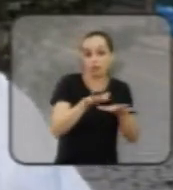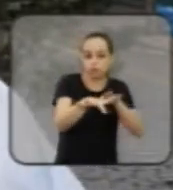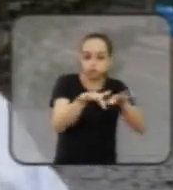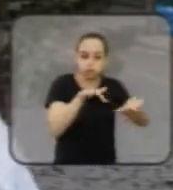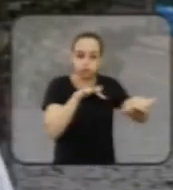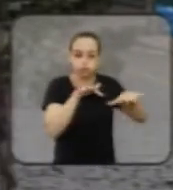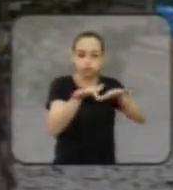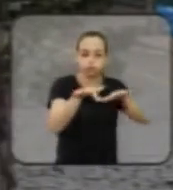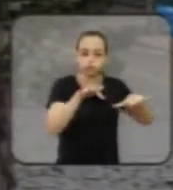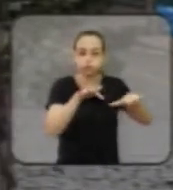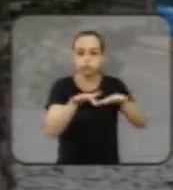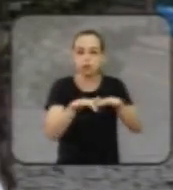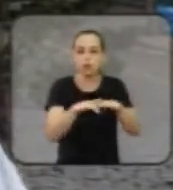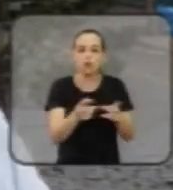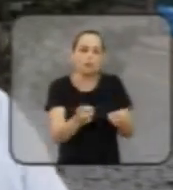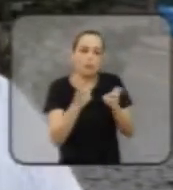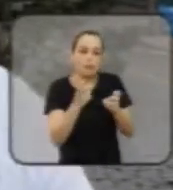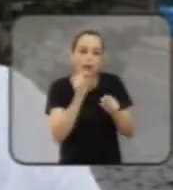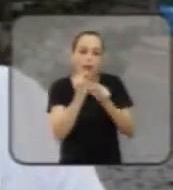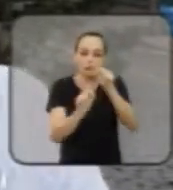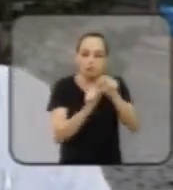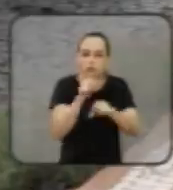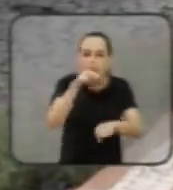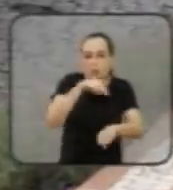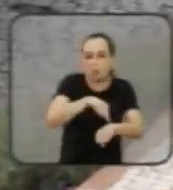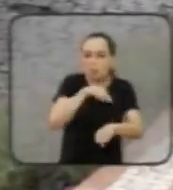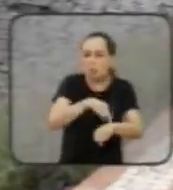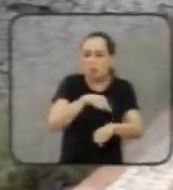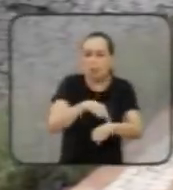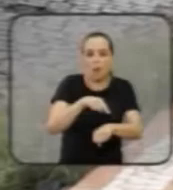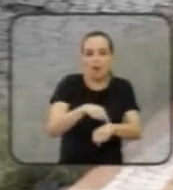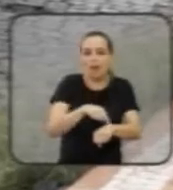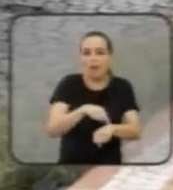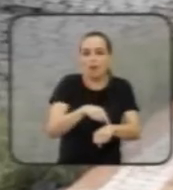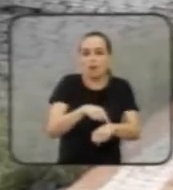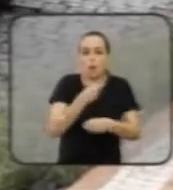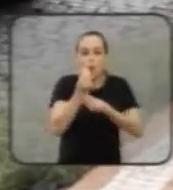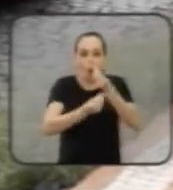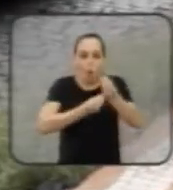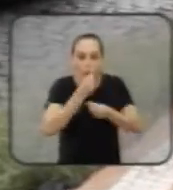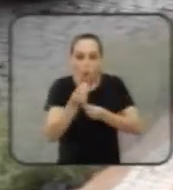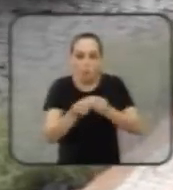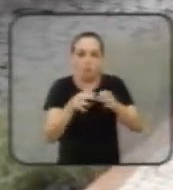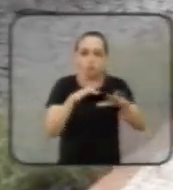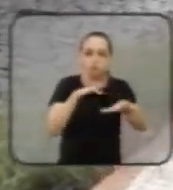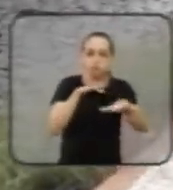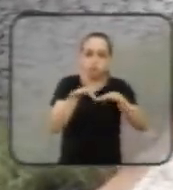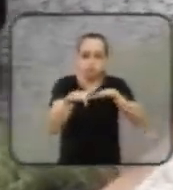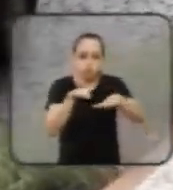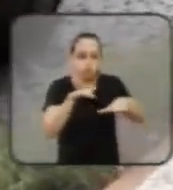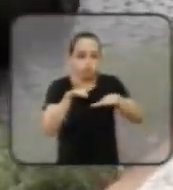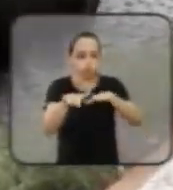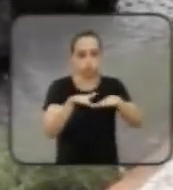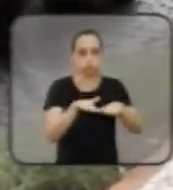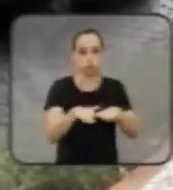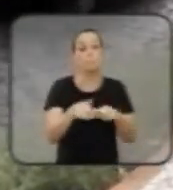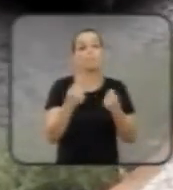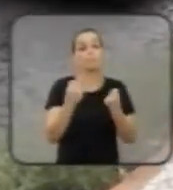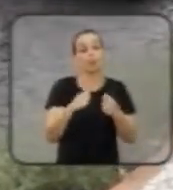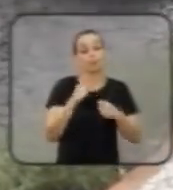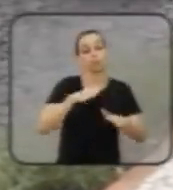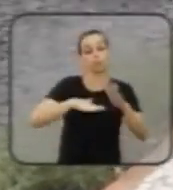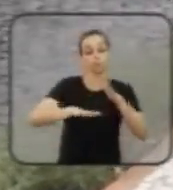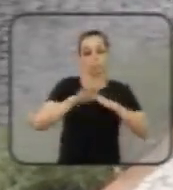trânsito. Você vê aqui, no horário que o pique é pequeno, e você vê o trânsito que tem passado por aqui,